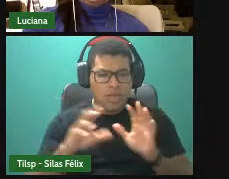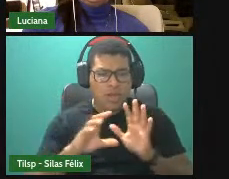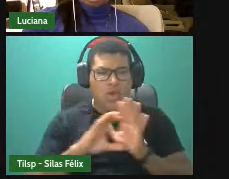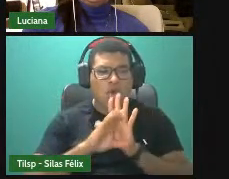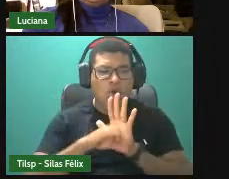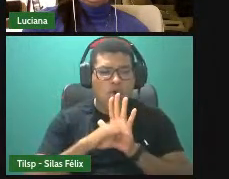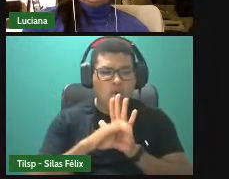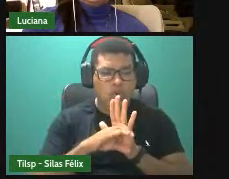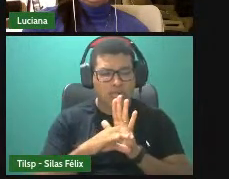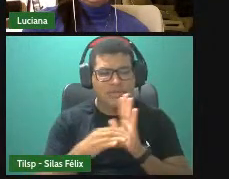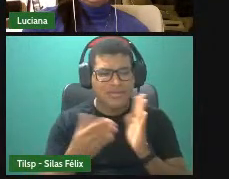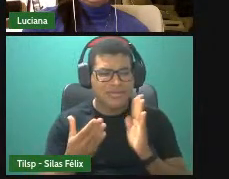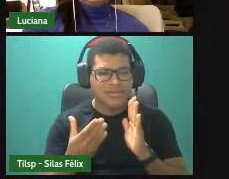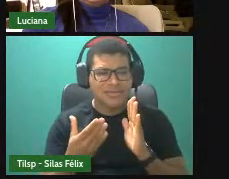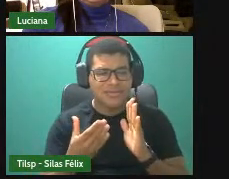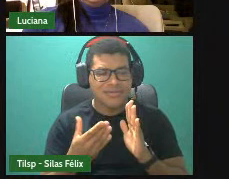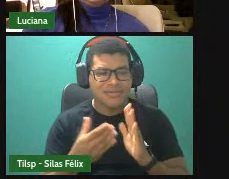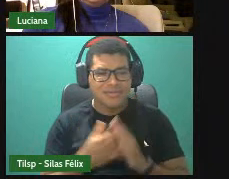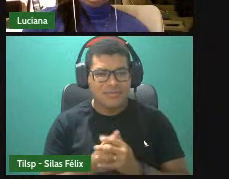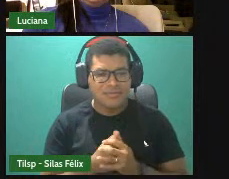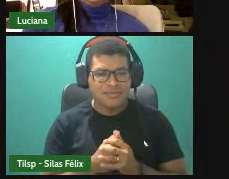pode falar,